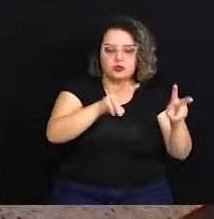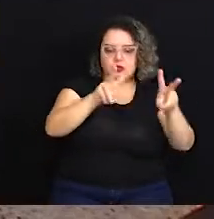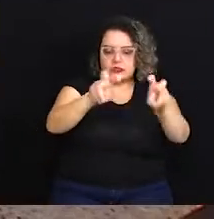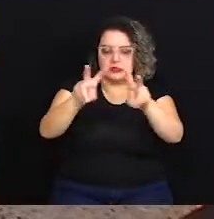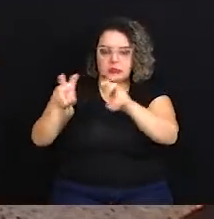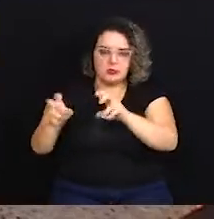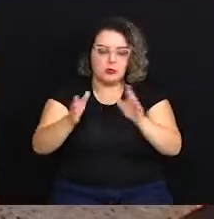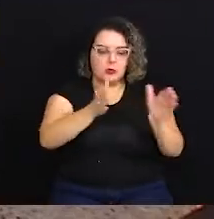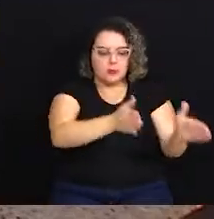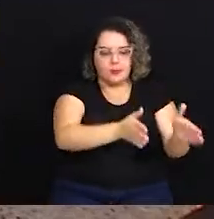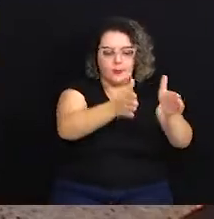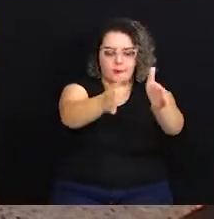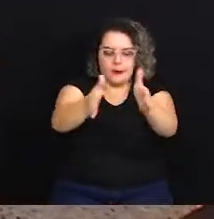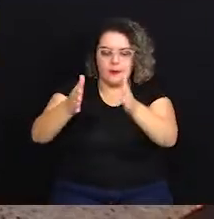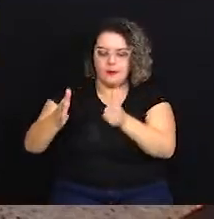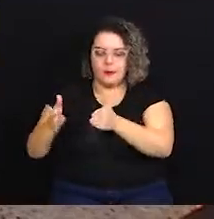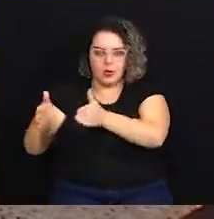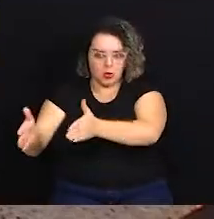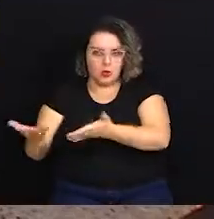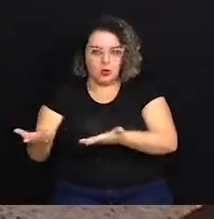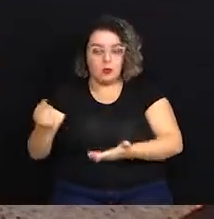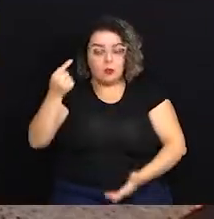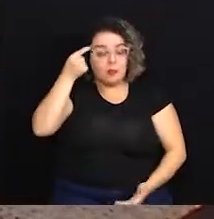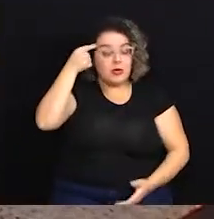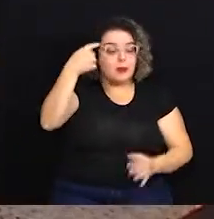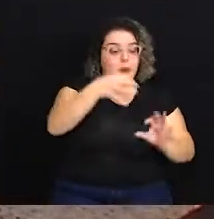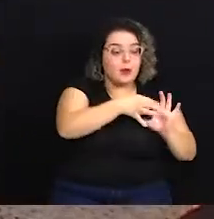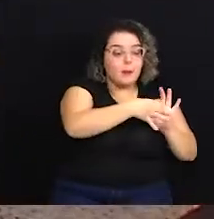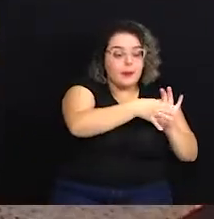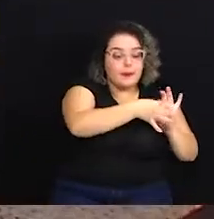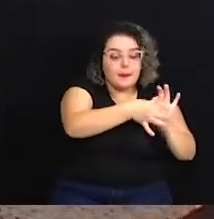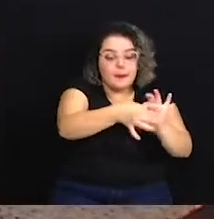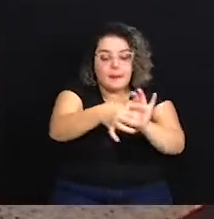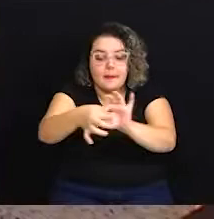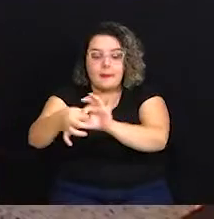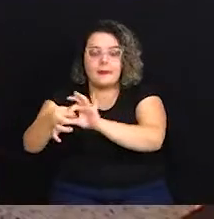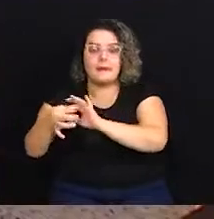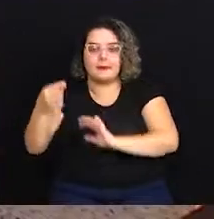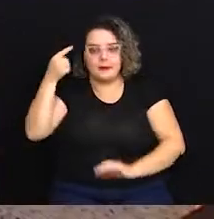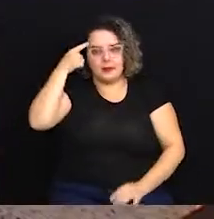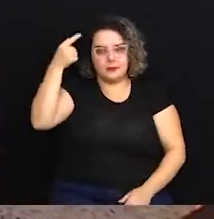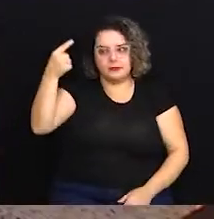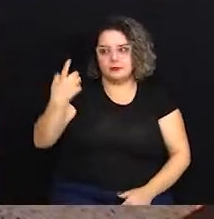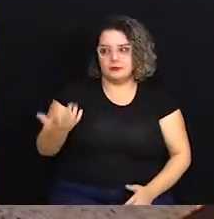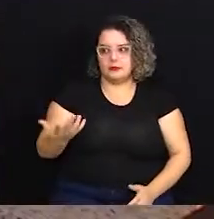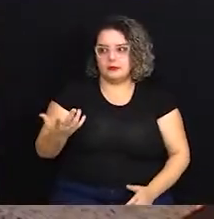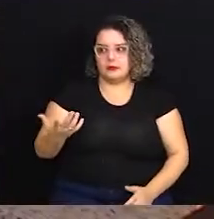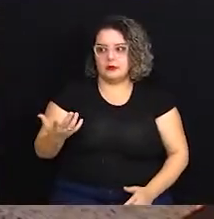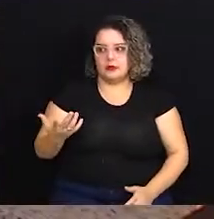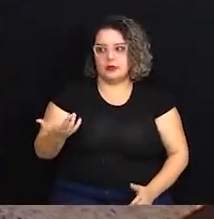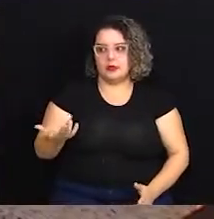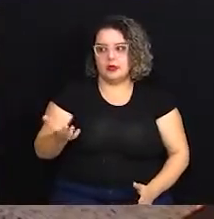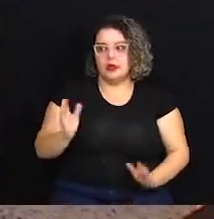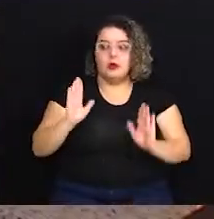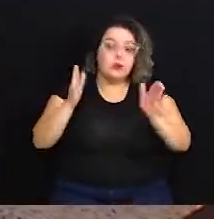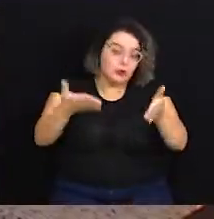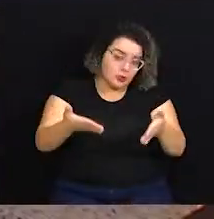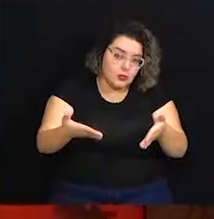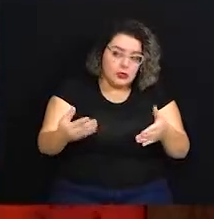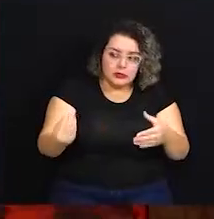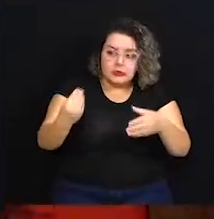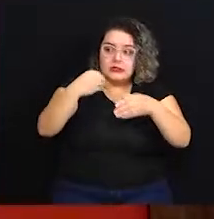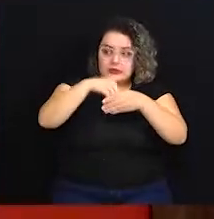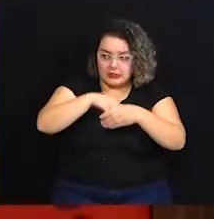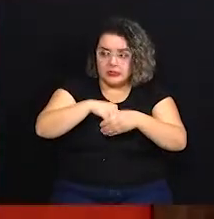blocos, fazendo uma linha de raciocínio, uma cronologia, de repente, depende do tema. Por exemplo, eu estou me focando nessa porque a gente está dentro